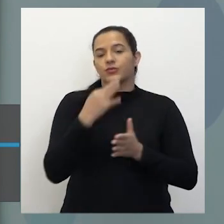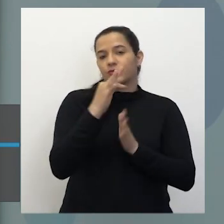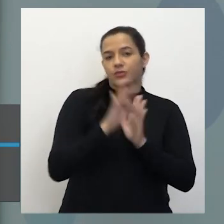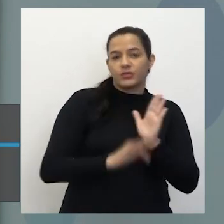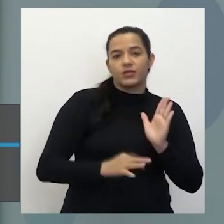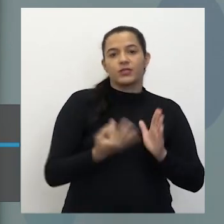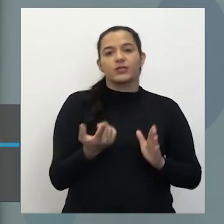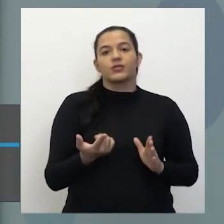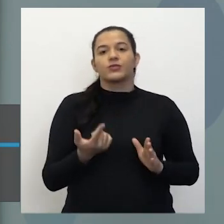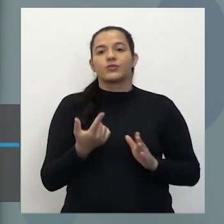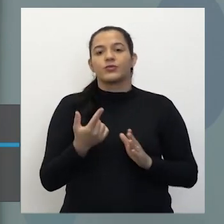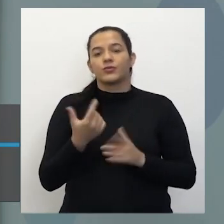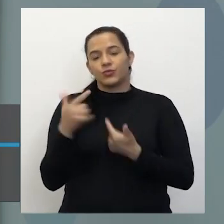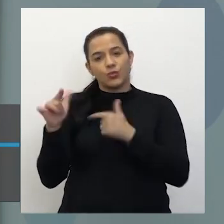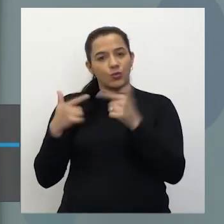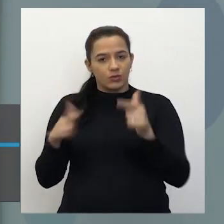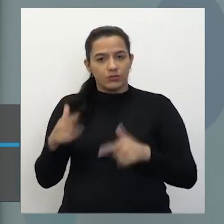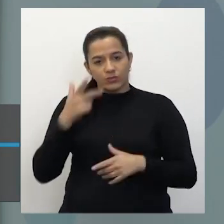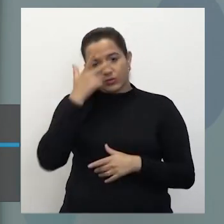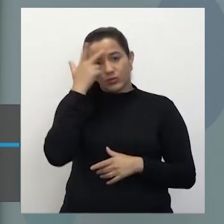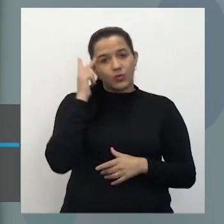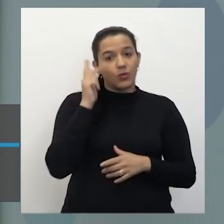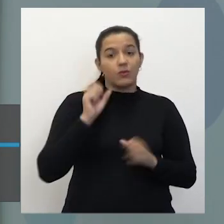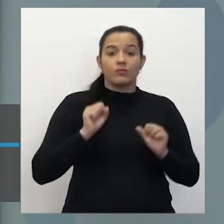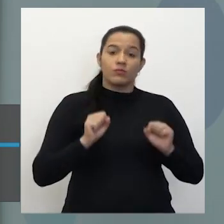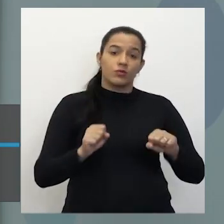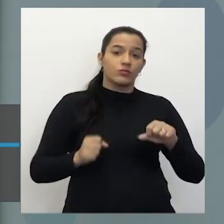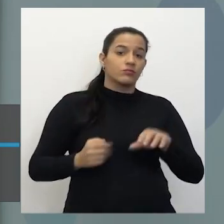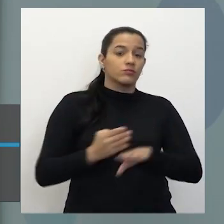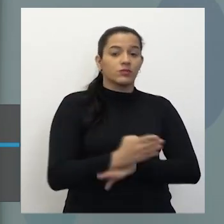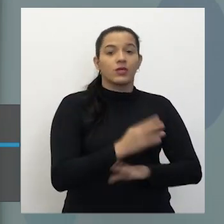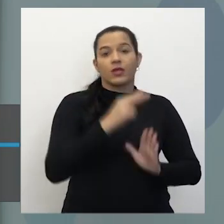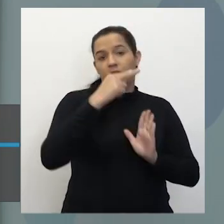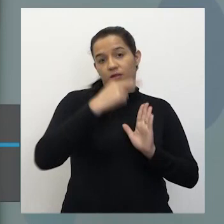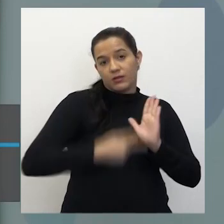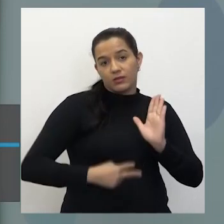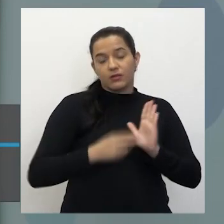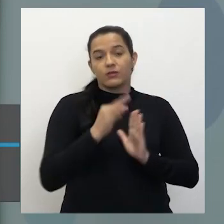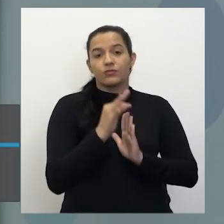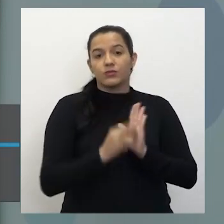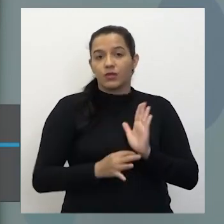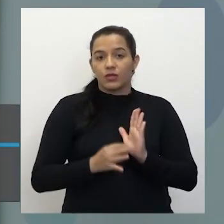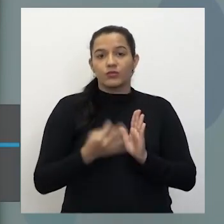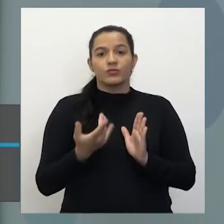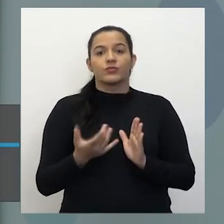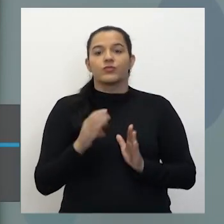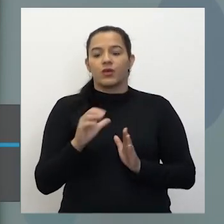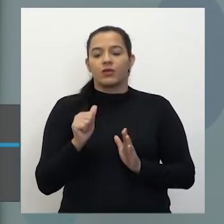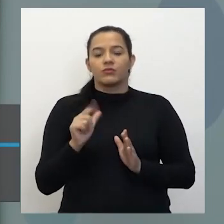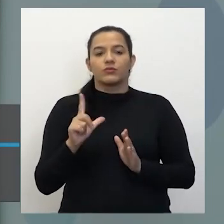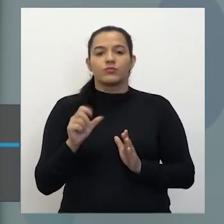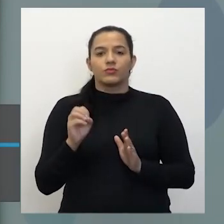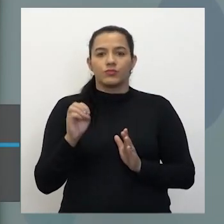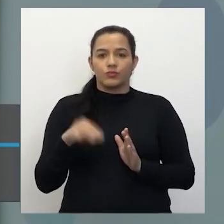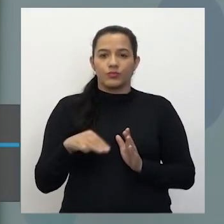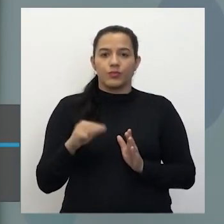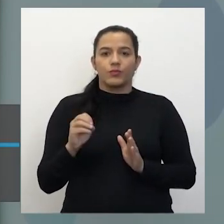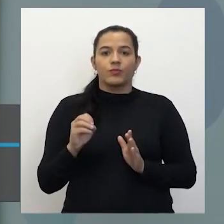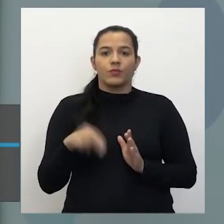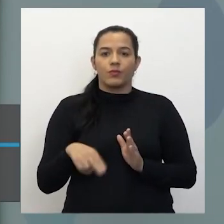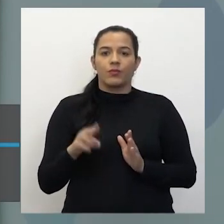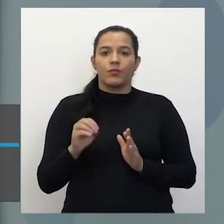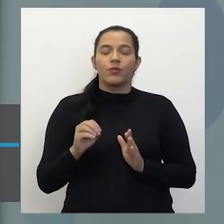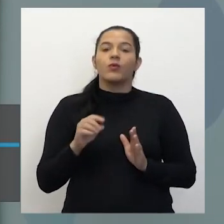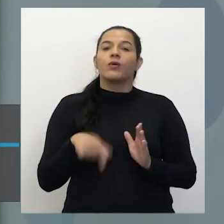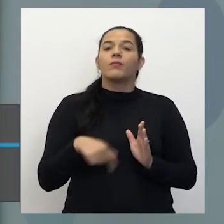de autoria de outras pessoas. Eu posso chegar num sarau e ler um poema do Carlos Drummond de Andrade. Eu posso chegar no sarau e interpretar um trecho de